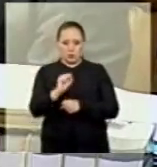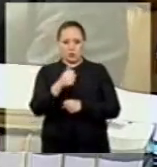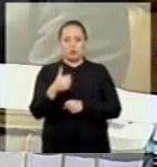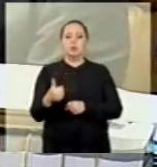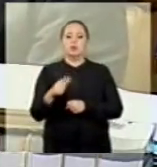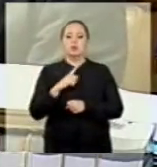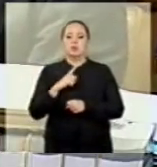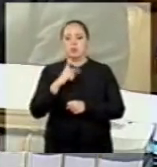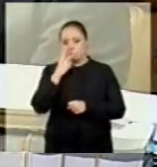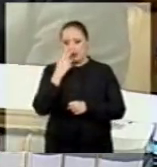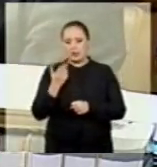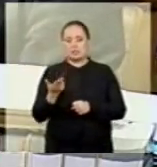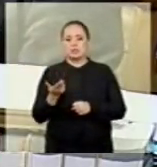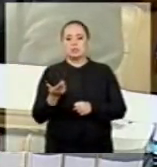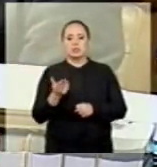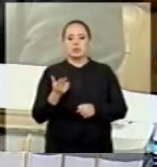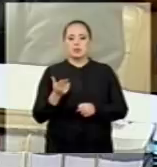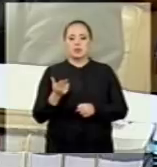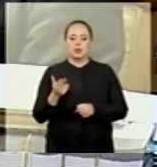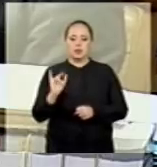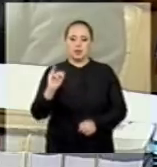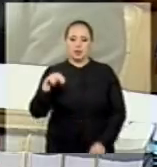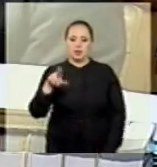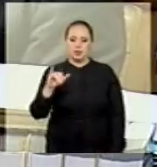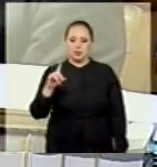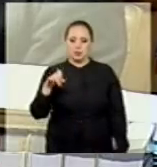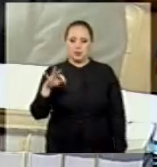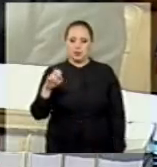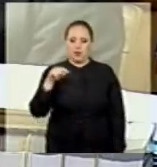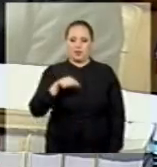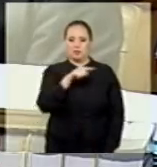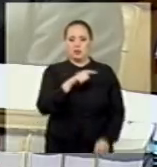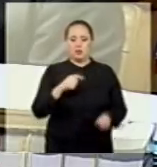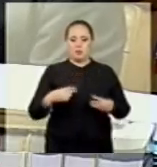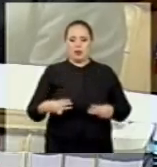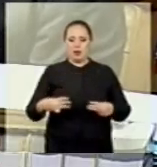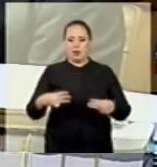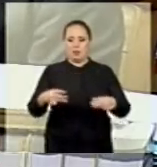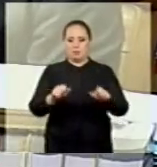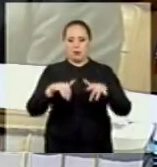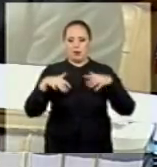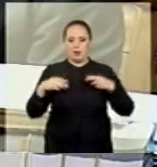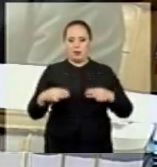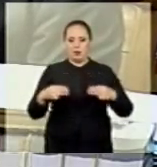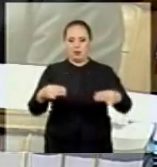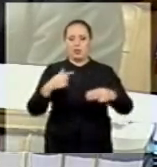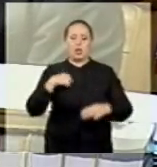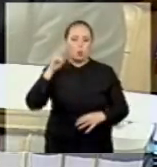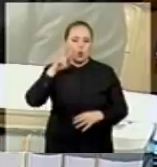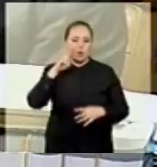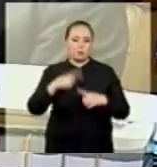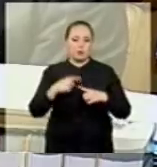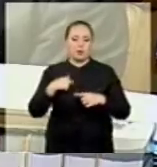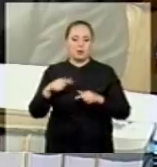num incidente na esplanada dos ministérios. Lembro-me muito bem desse fato, era promotor de justiça em São